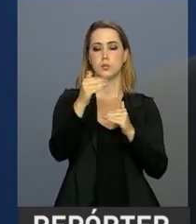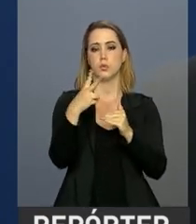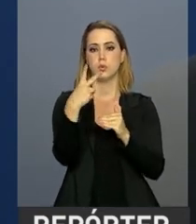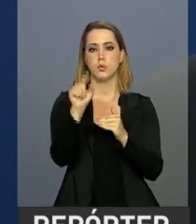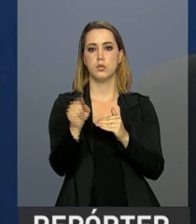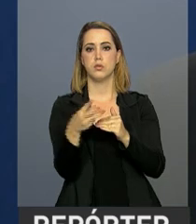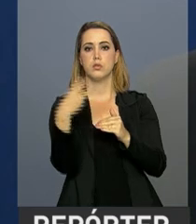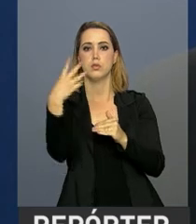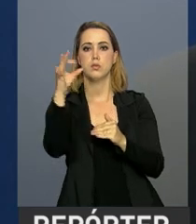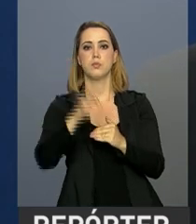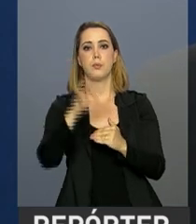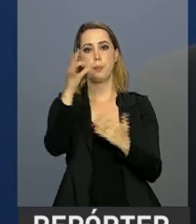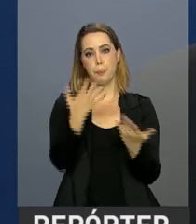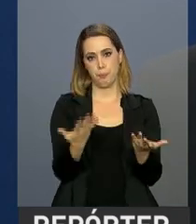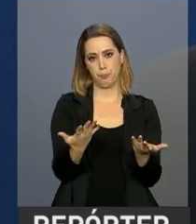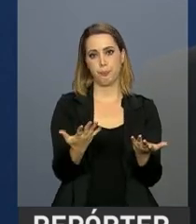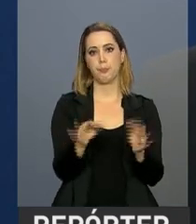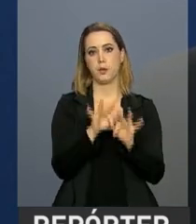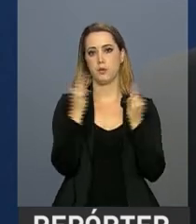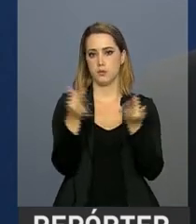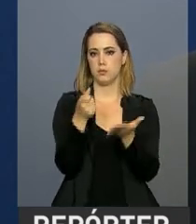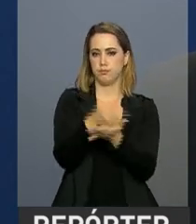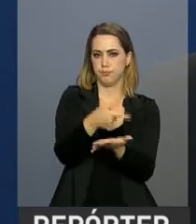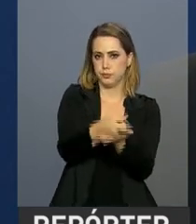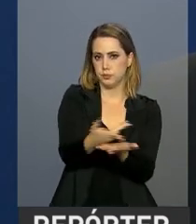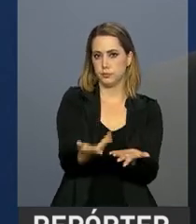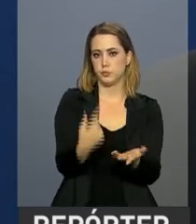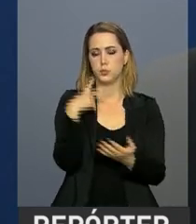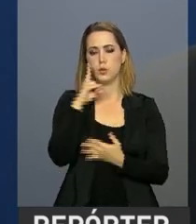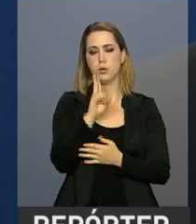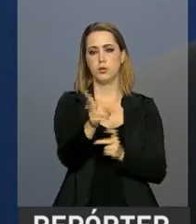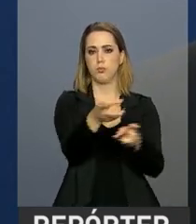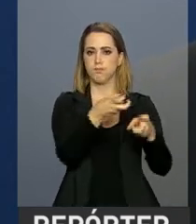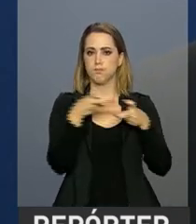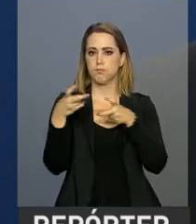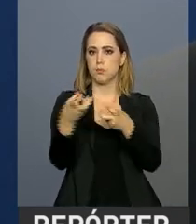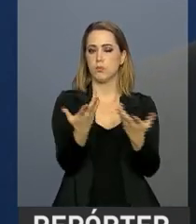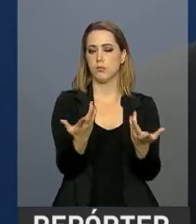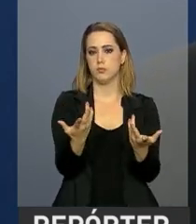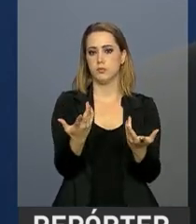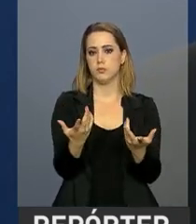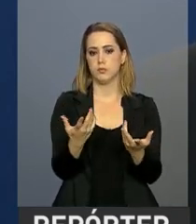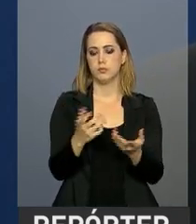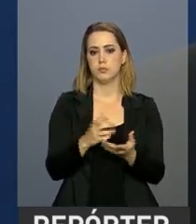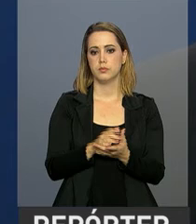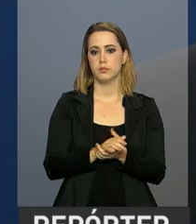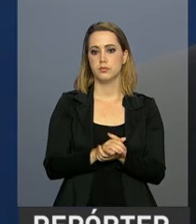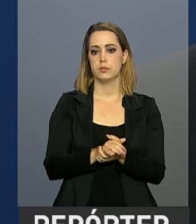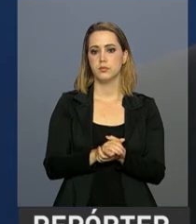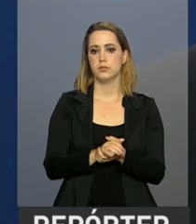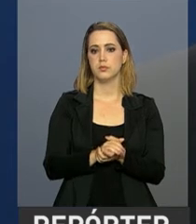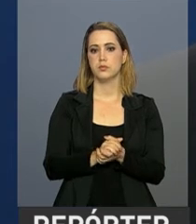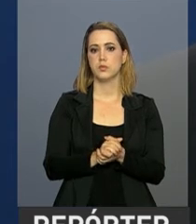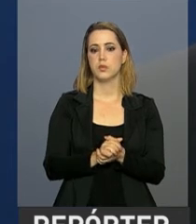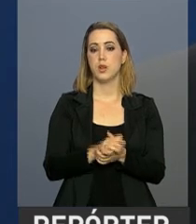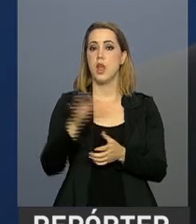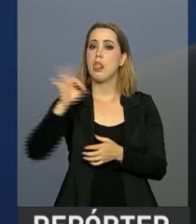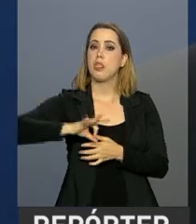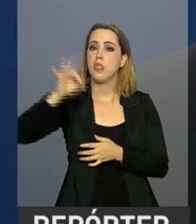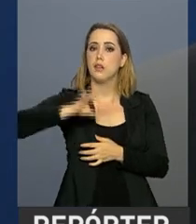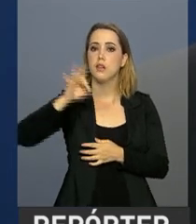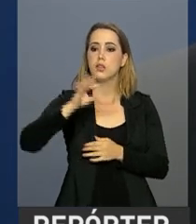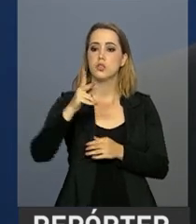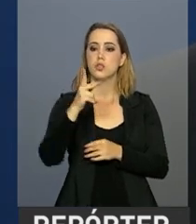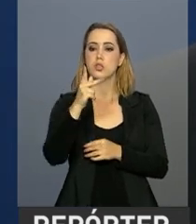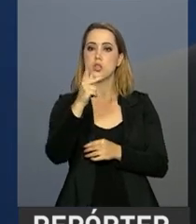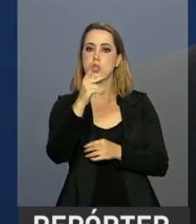2,3%. Certo? O que nós observamos na série é que a taxa média de crescimento do PIB, que